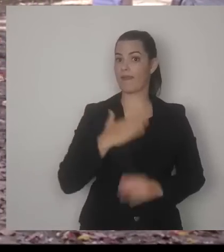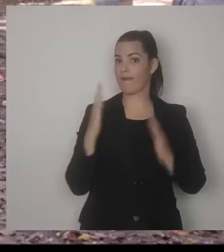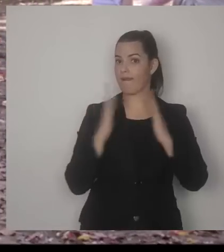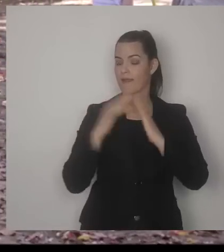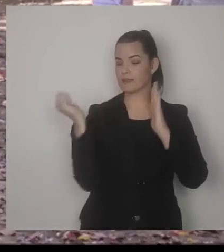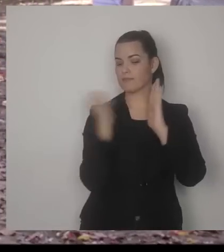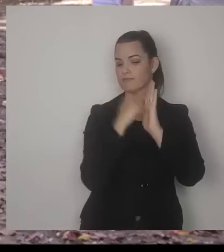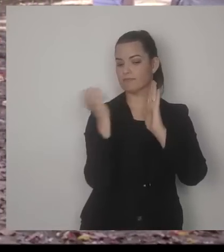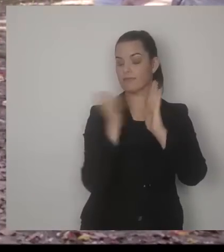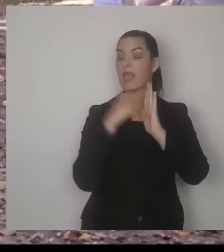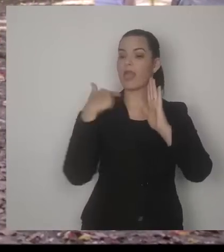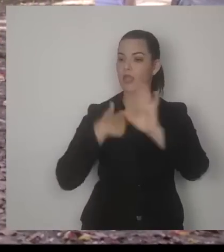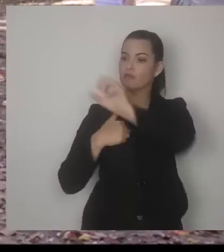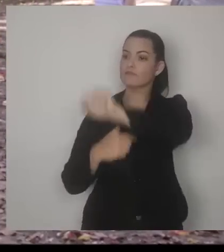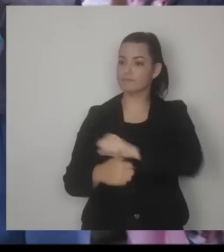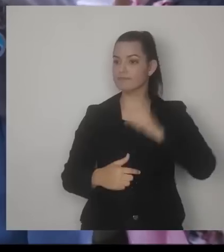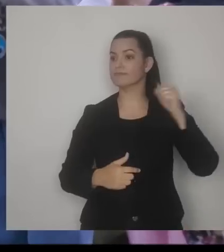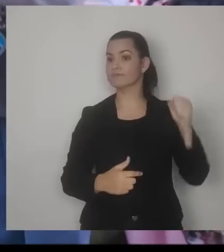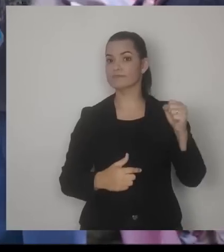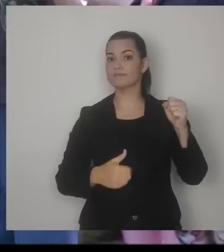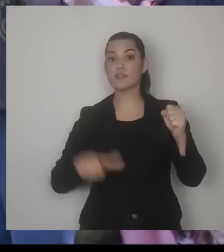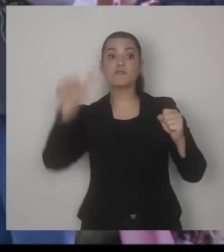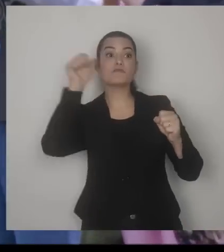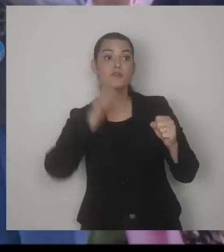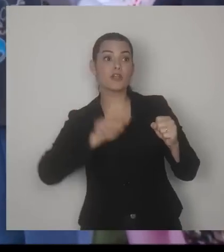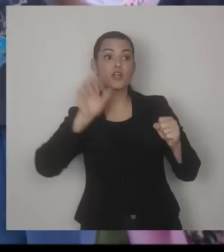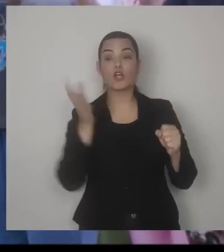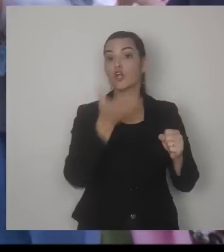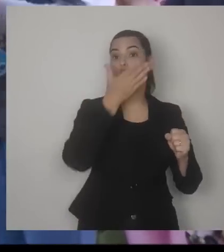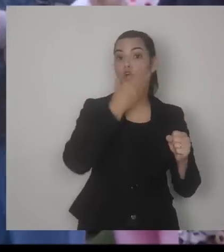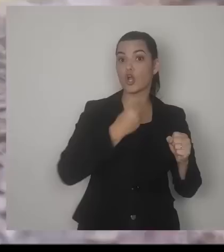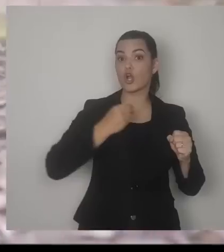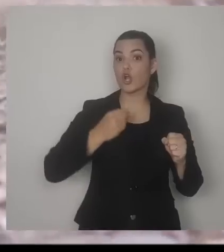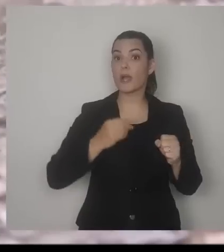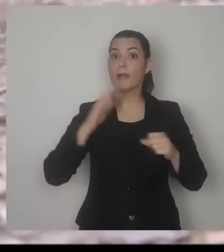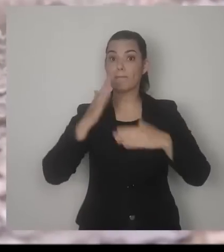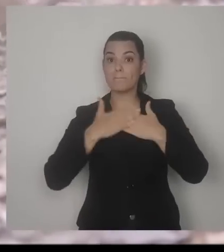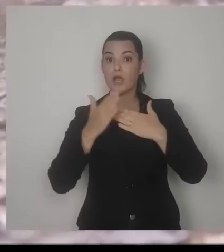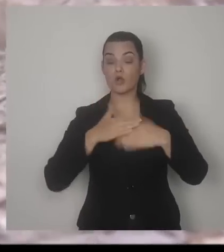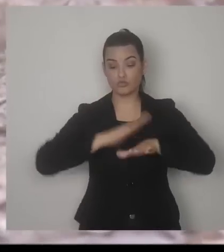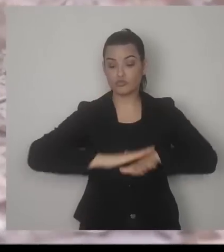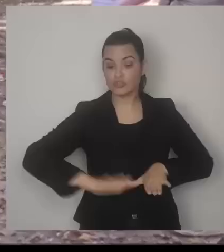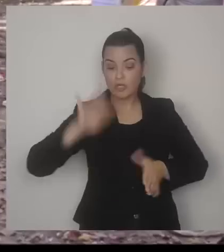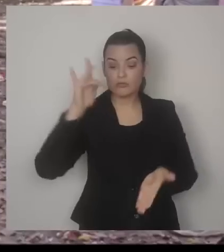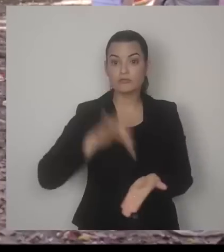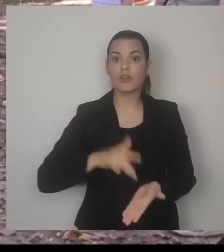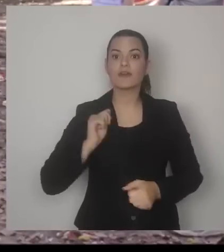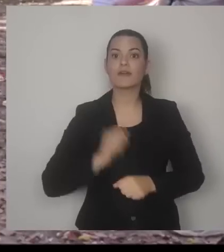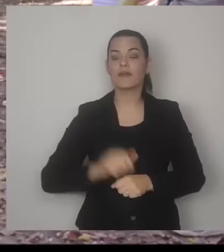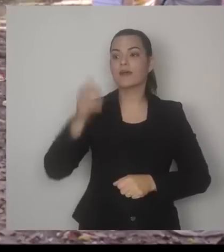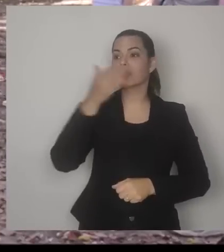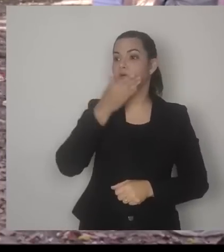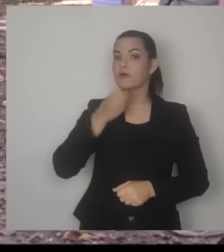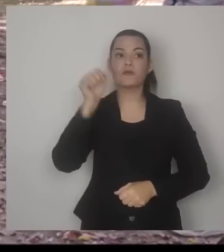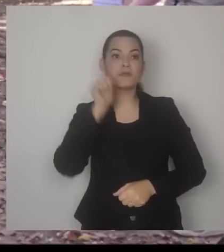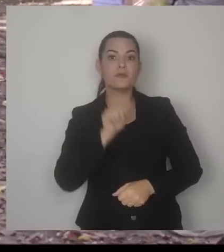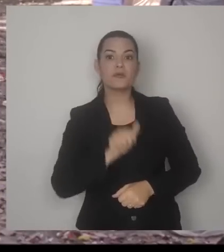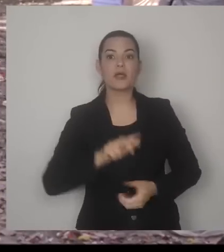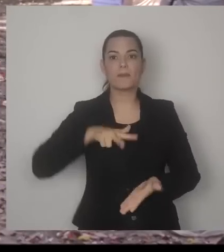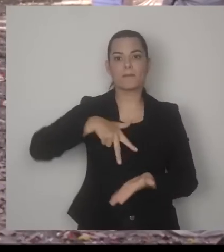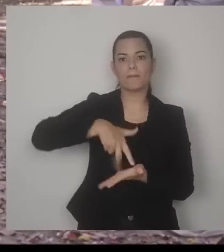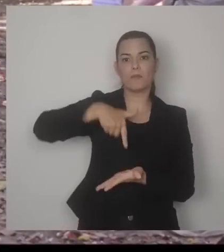O homem bateu em minha porta e eu abri. Senhoras e senhores, põe a mão no